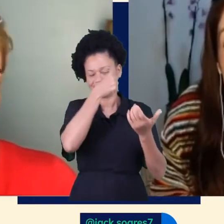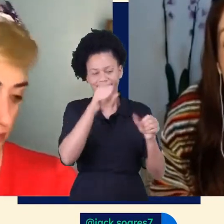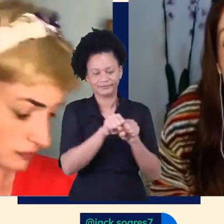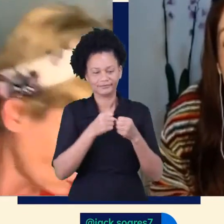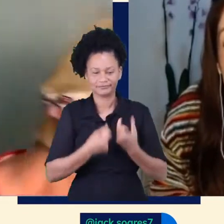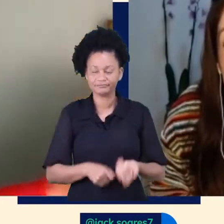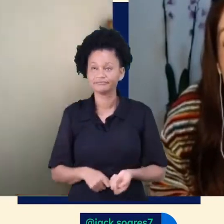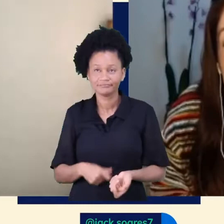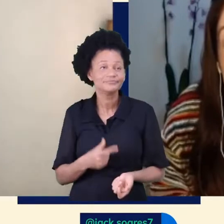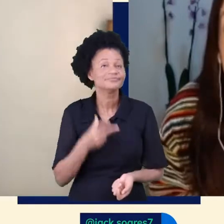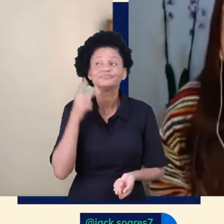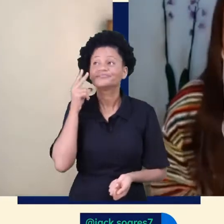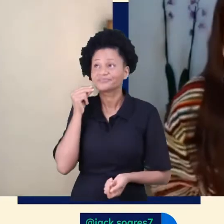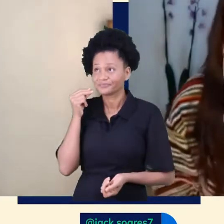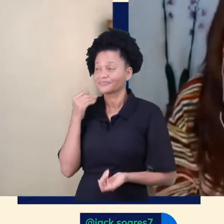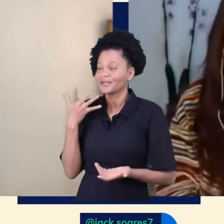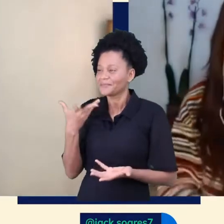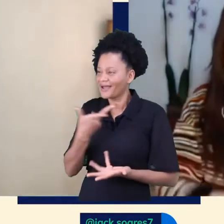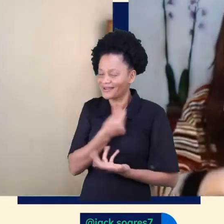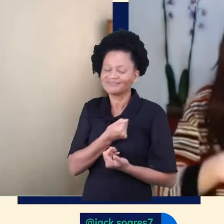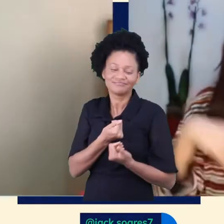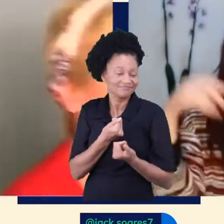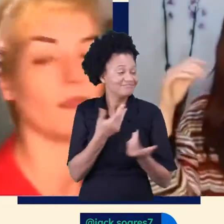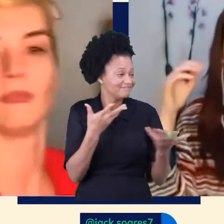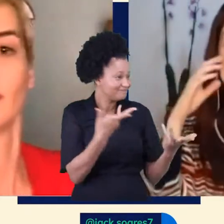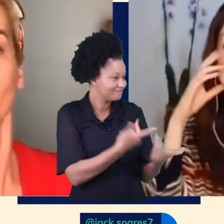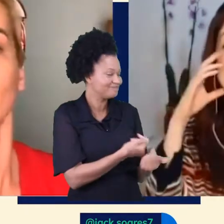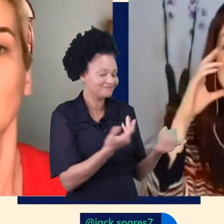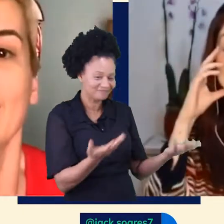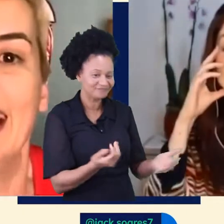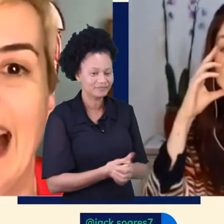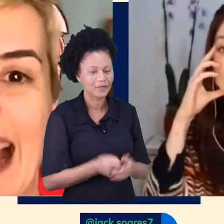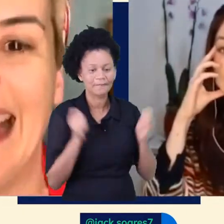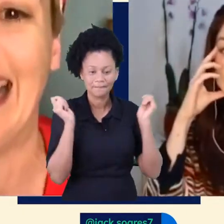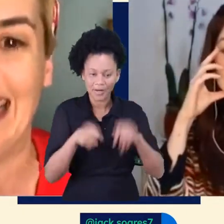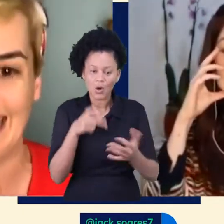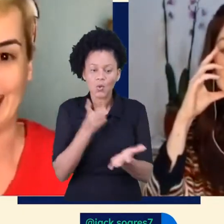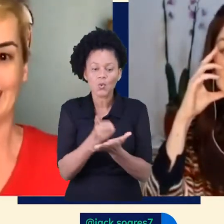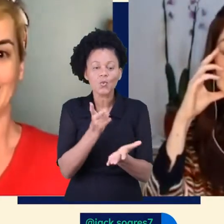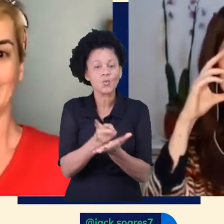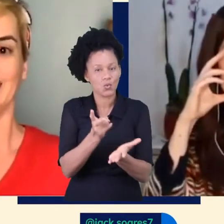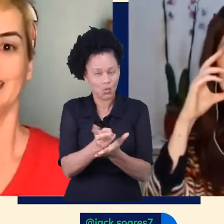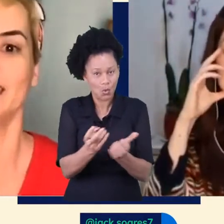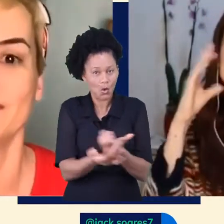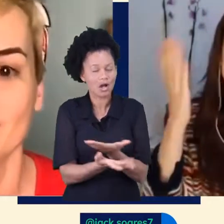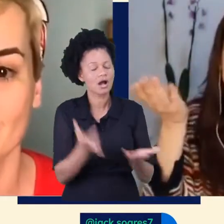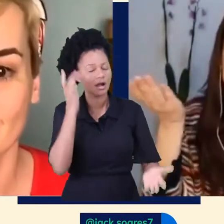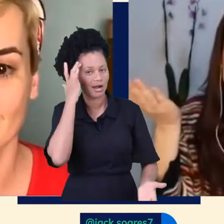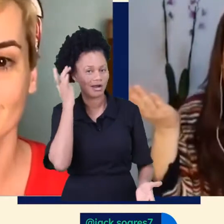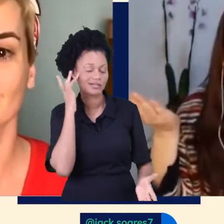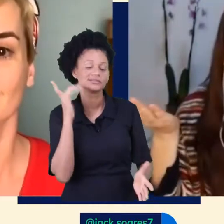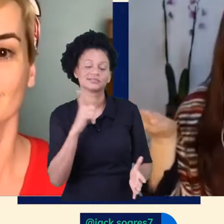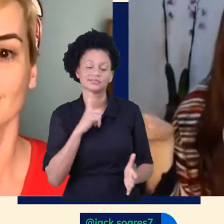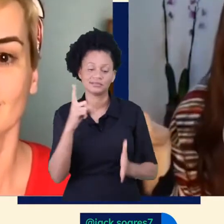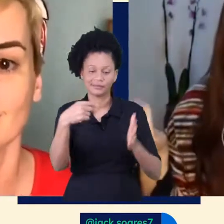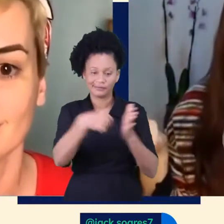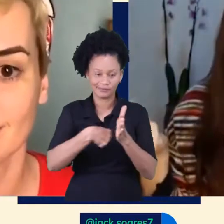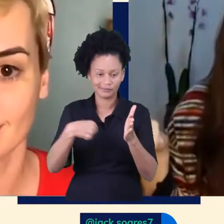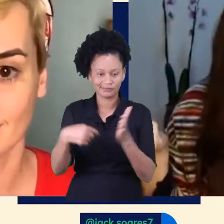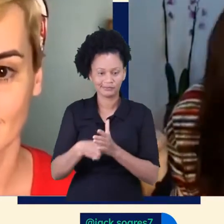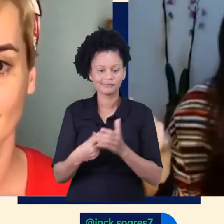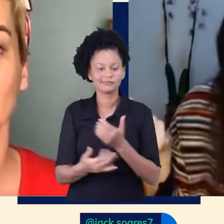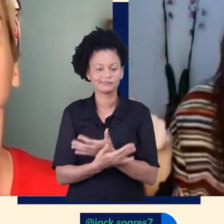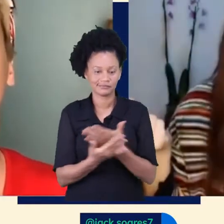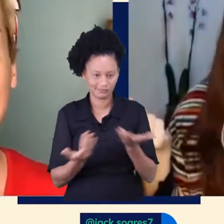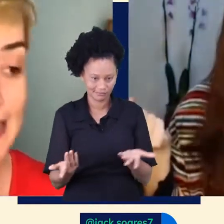Carol? Maravilha, isso mesmo, Fafá. Gente, vocês podem, a gente continua, porque eu acho que